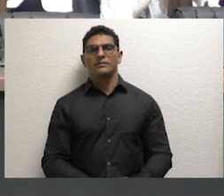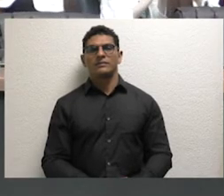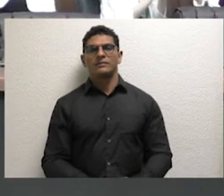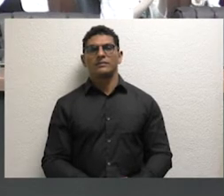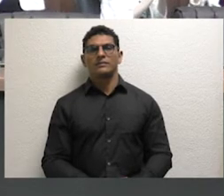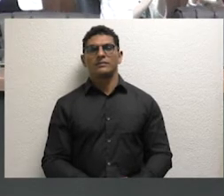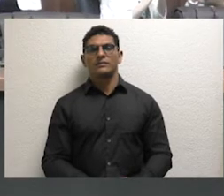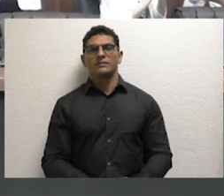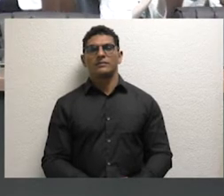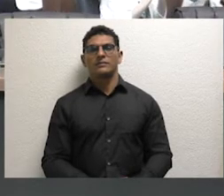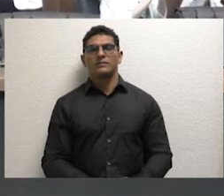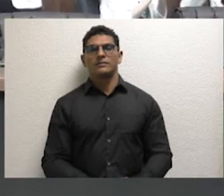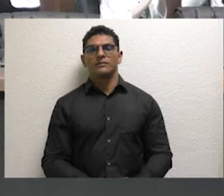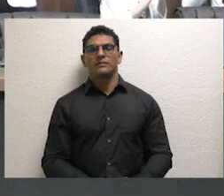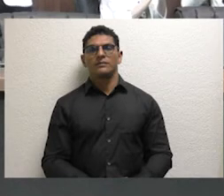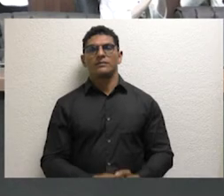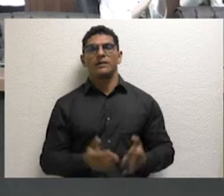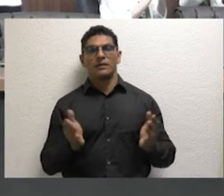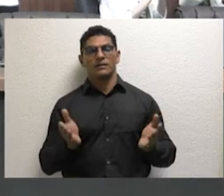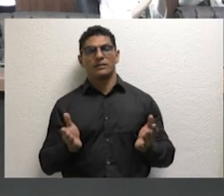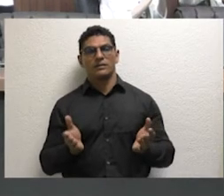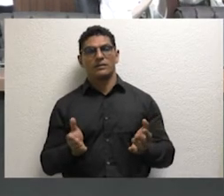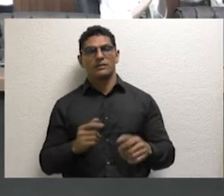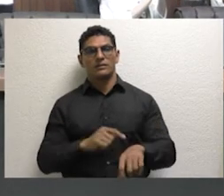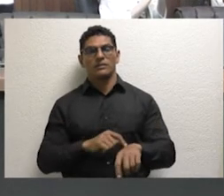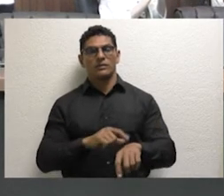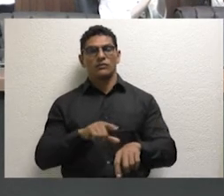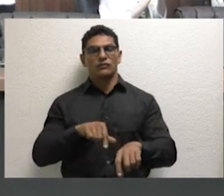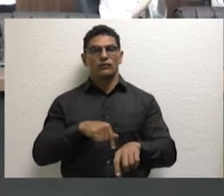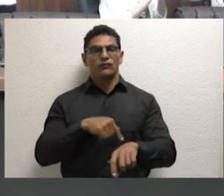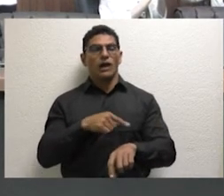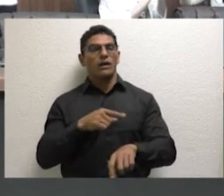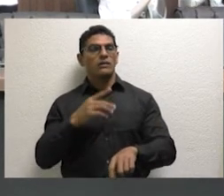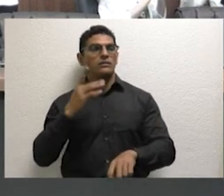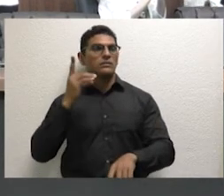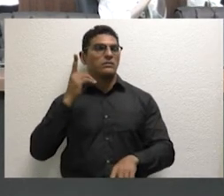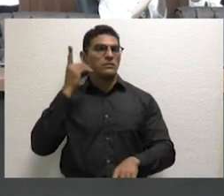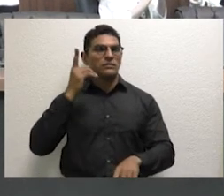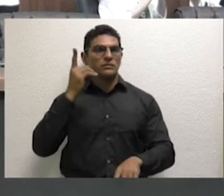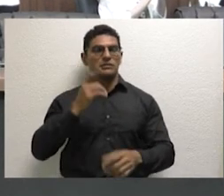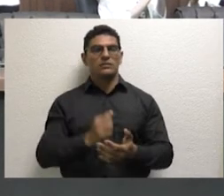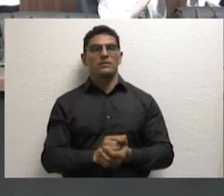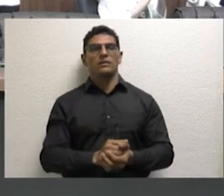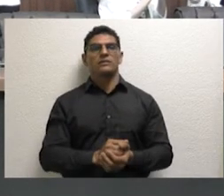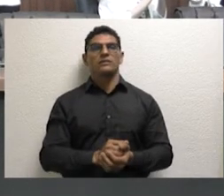com a palavra no tempo regimental o deputado Dermilson Chagas